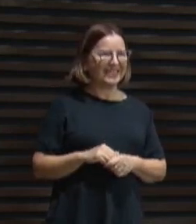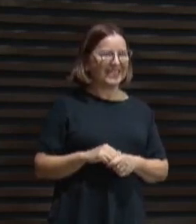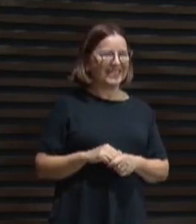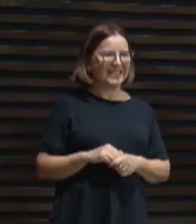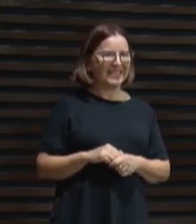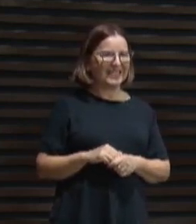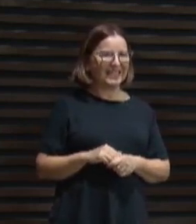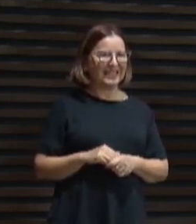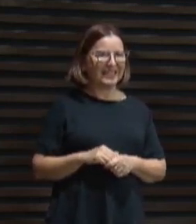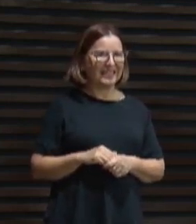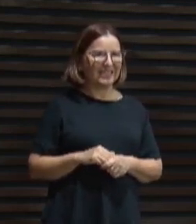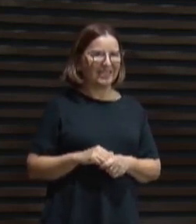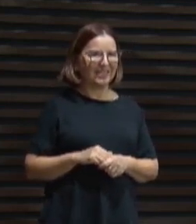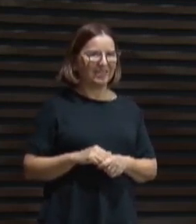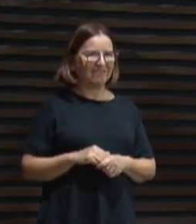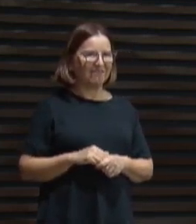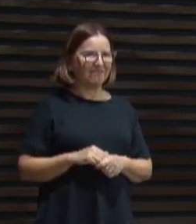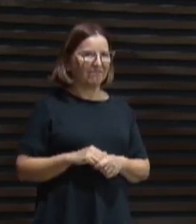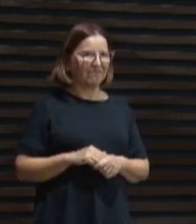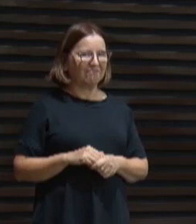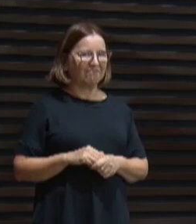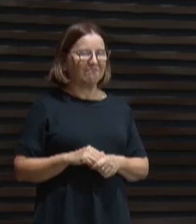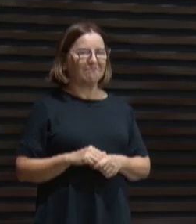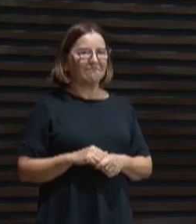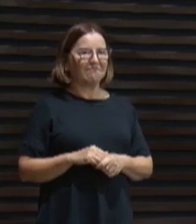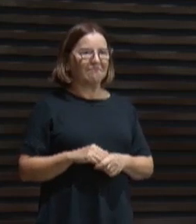Não tinha nenhuma notoriedade. Pescador,